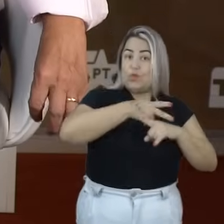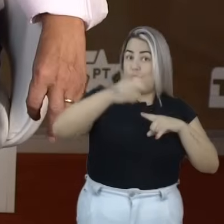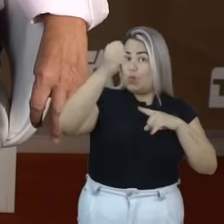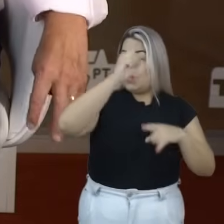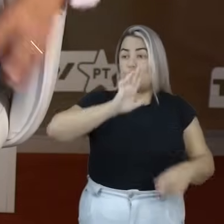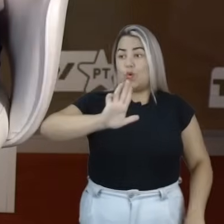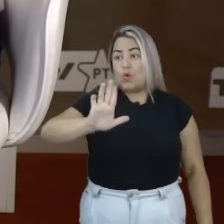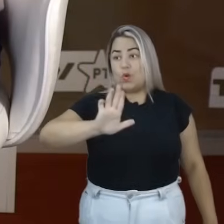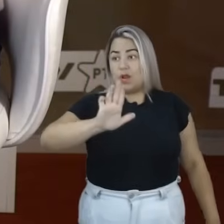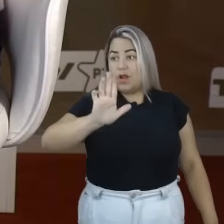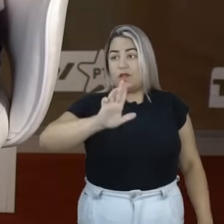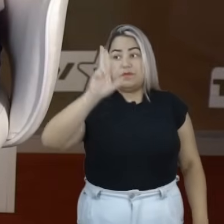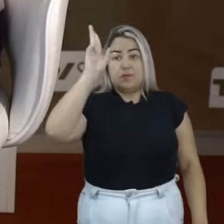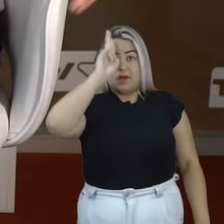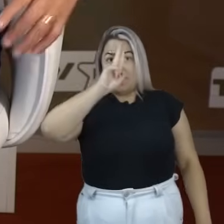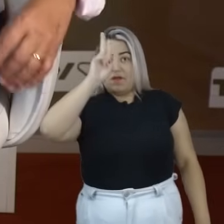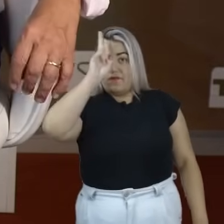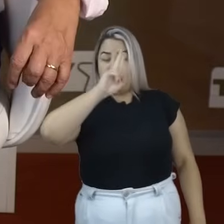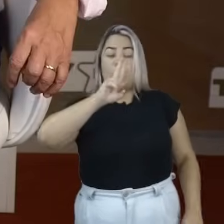lembrava, quando a gente olha